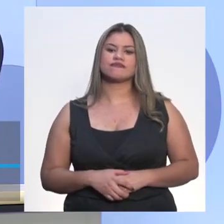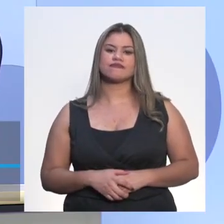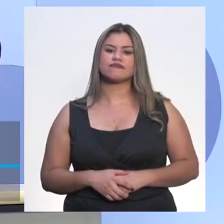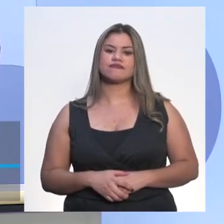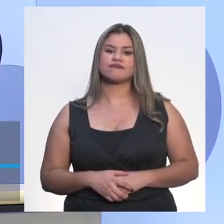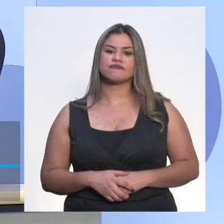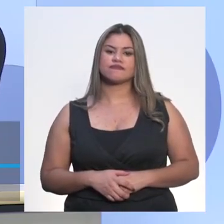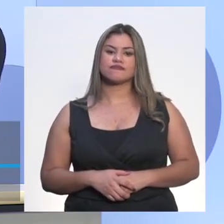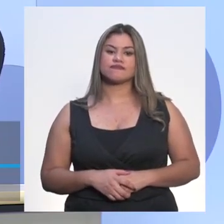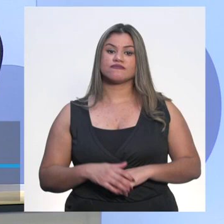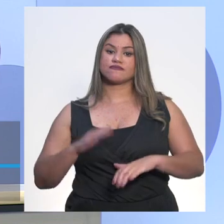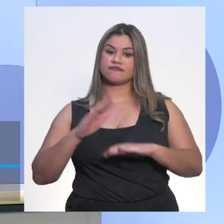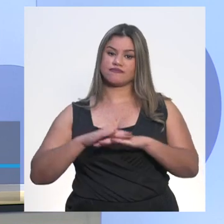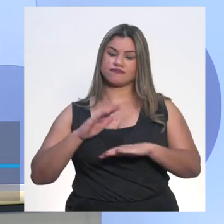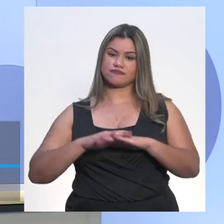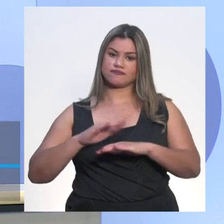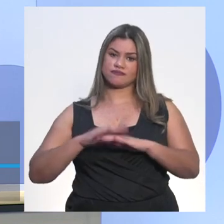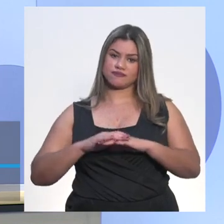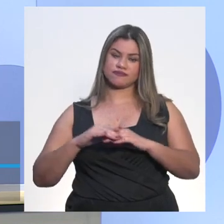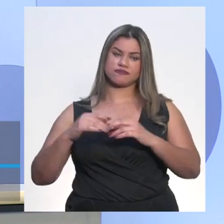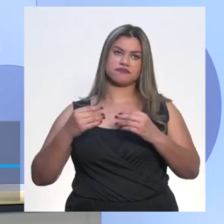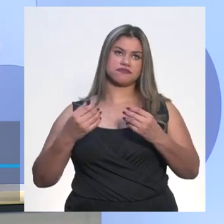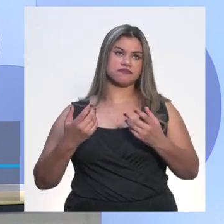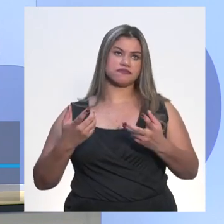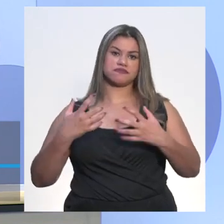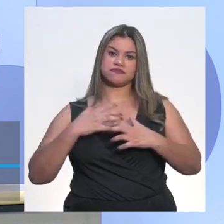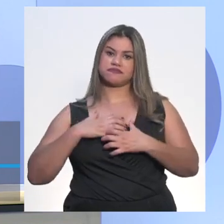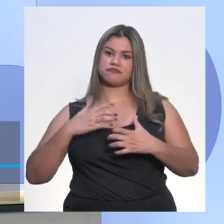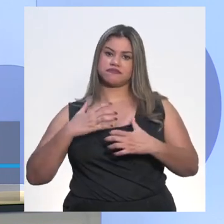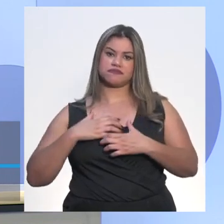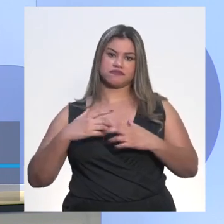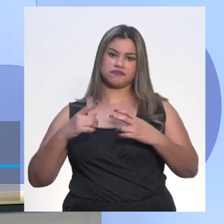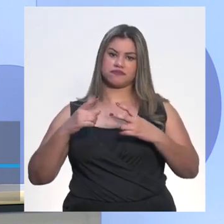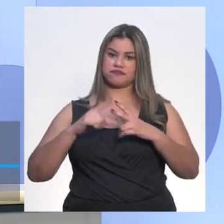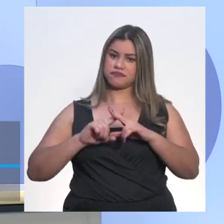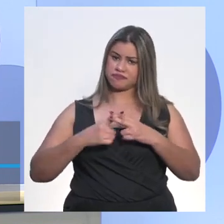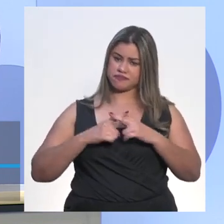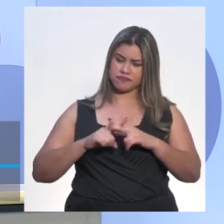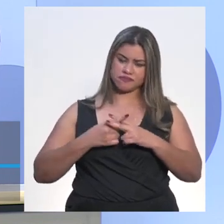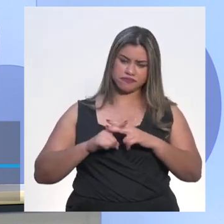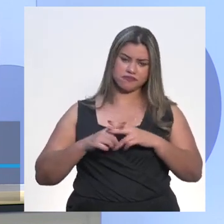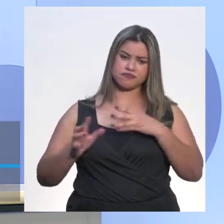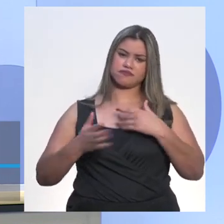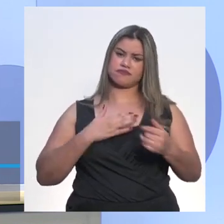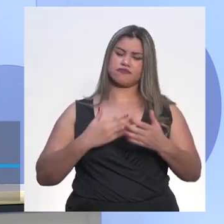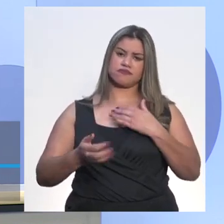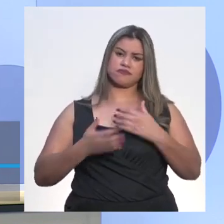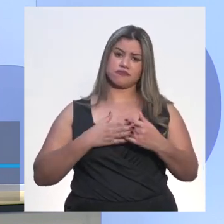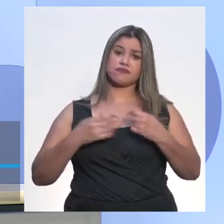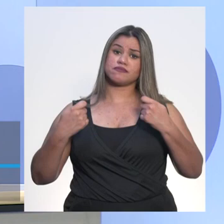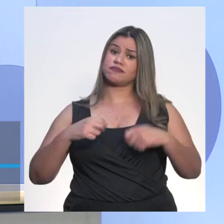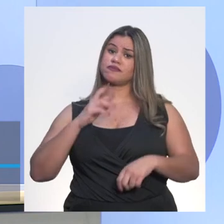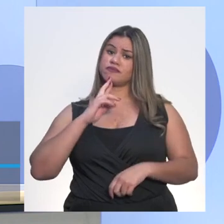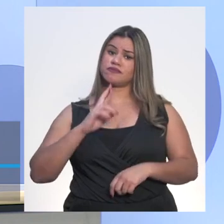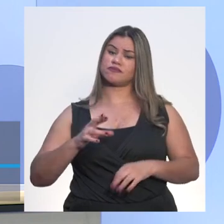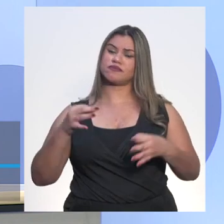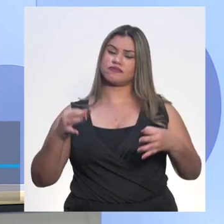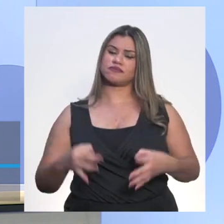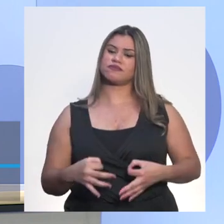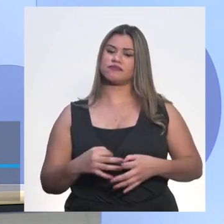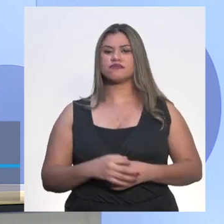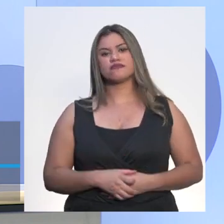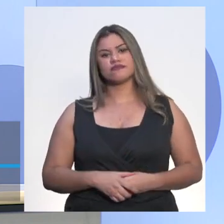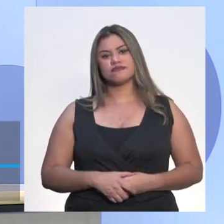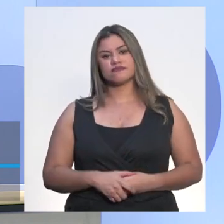A forma, a ferramenta, como o aluno faz, tanto faz. Sim. Respondendo certo, Exato.